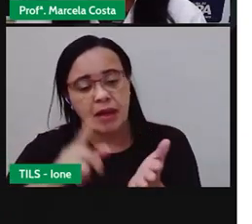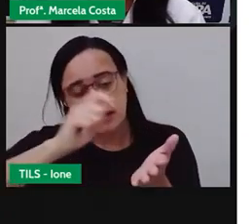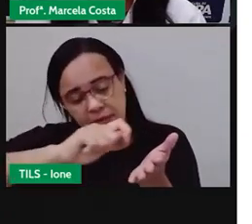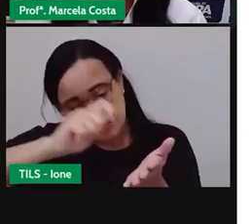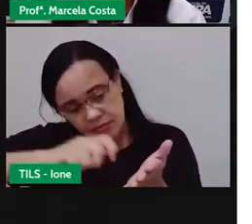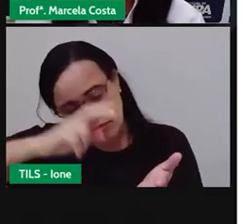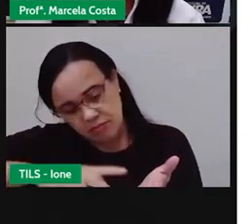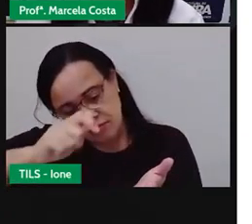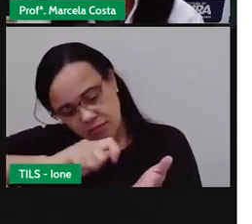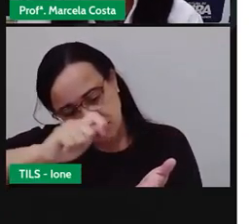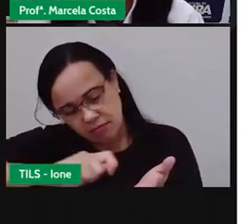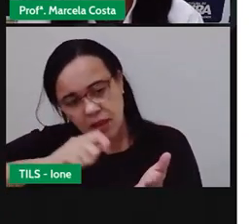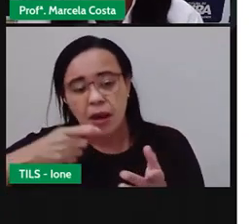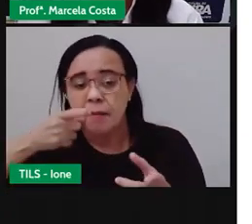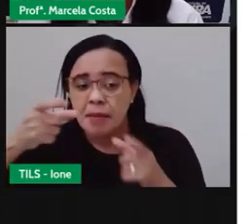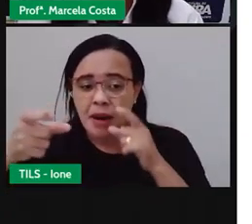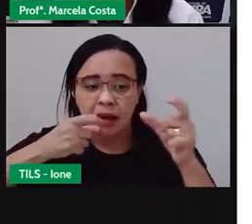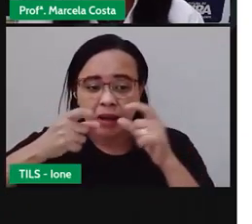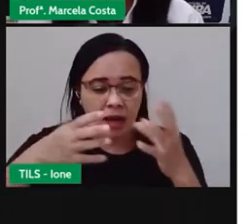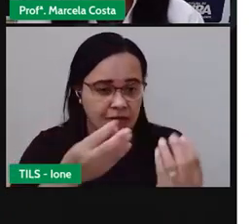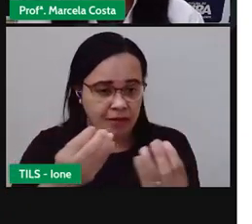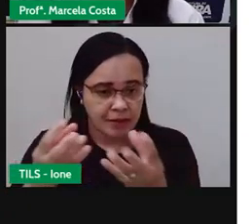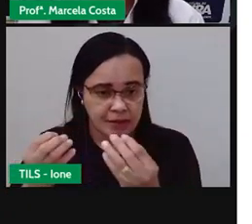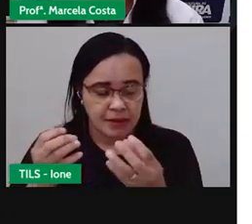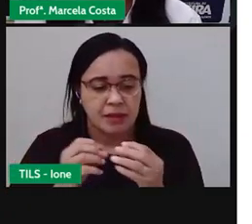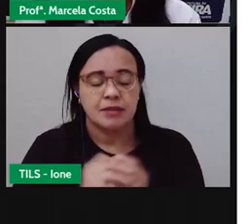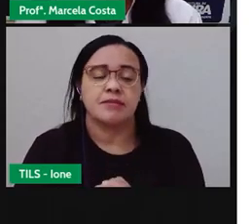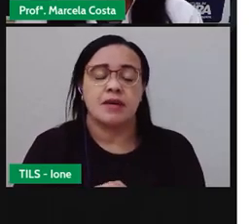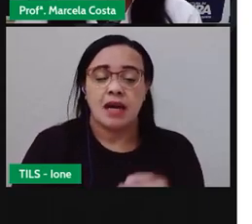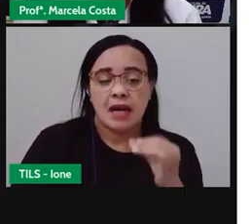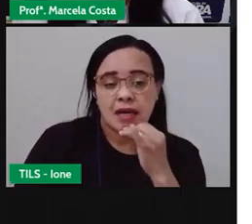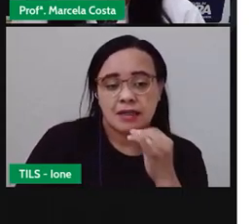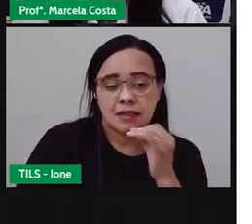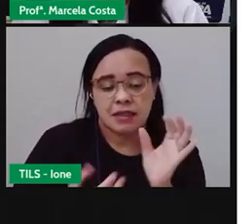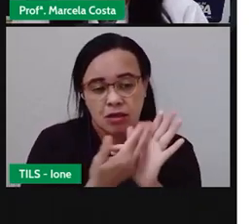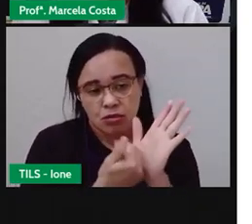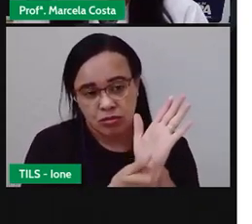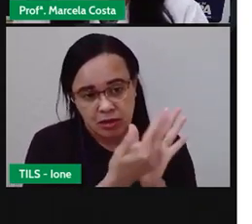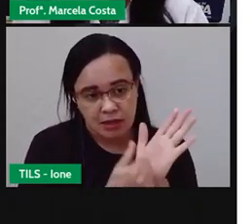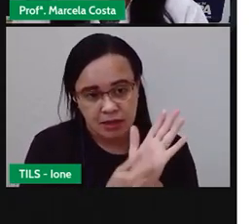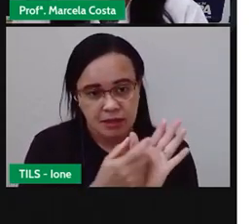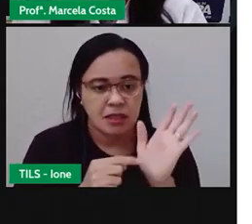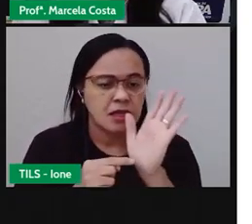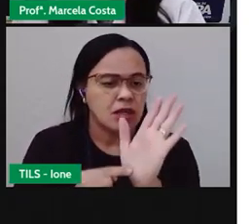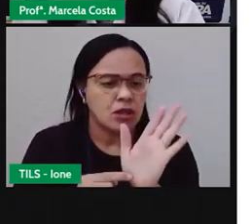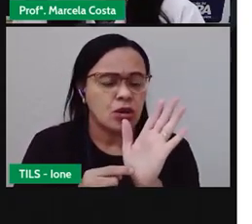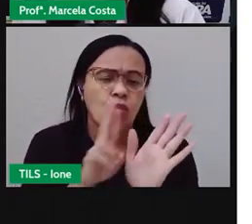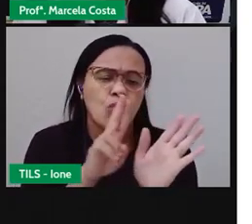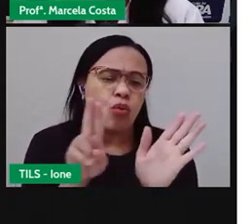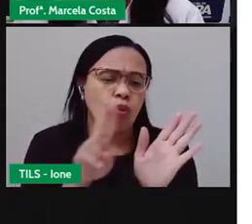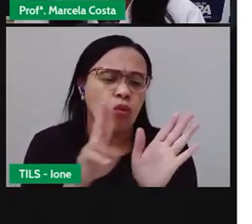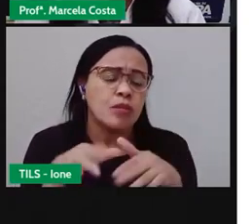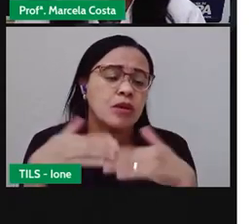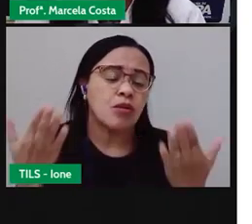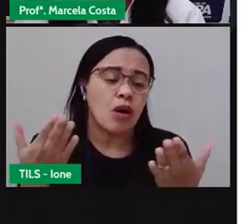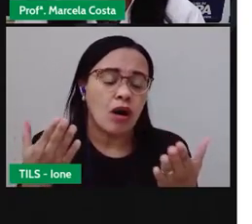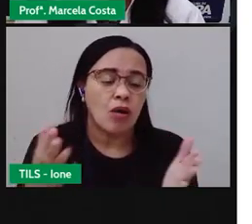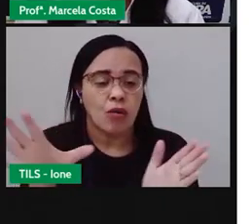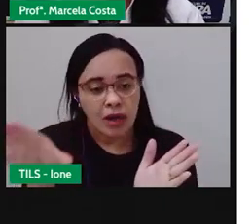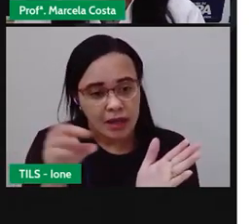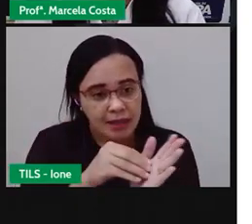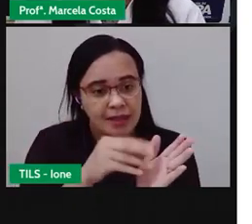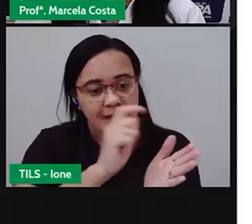essas palavras. Eu vou mostrar a imagem. Você vai me dizer o nome dessa imagem e depois a gente escreve.